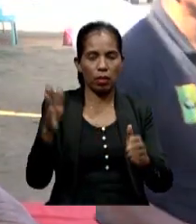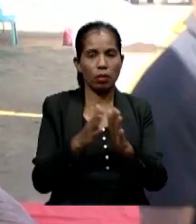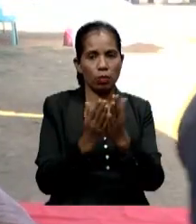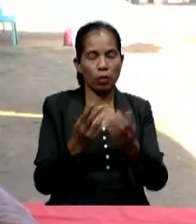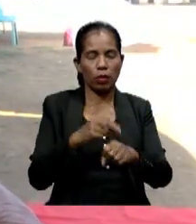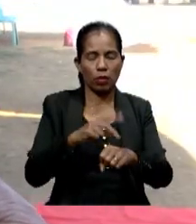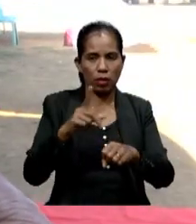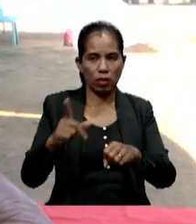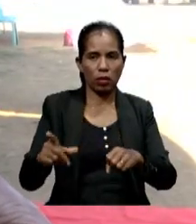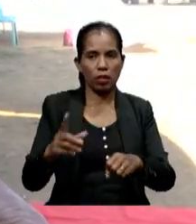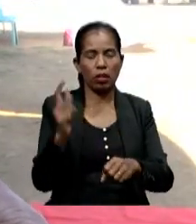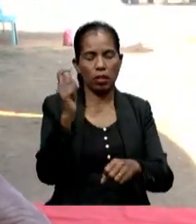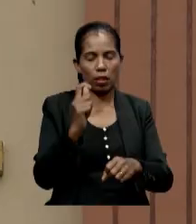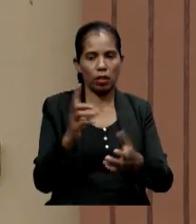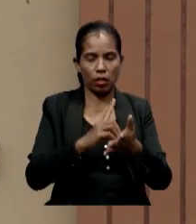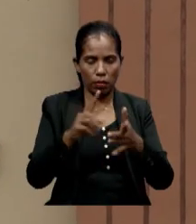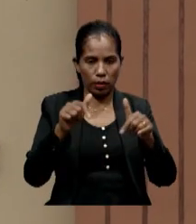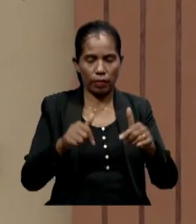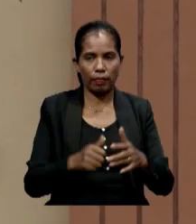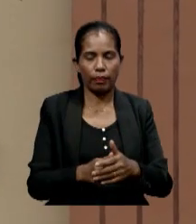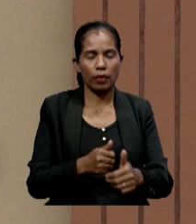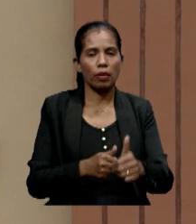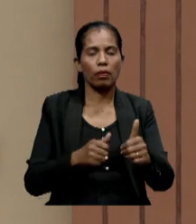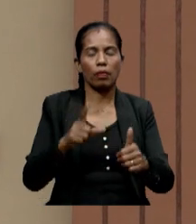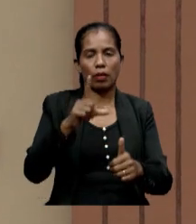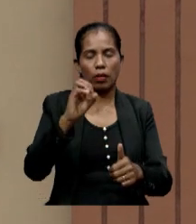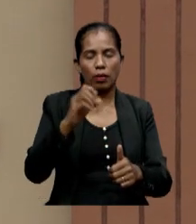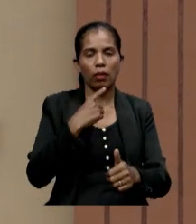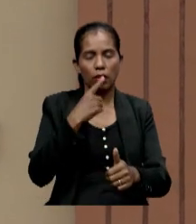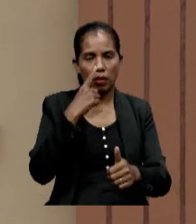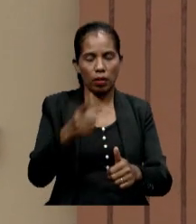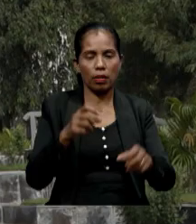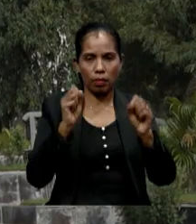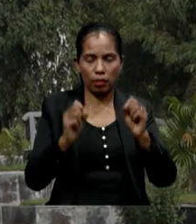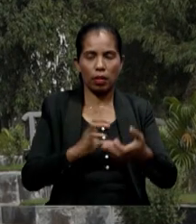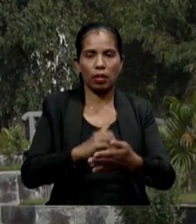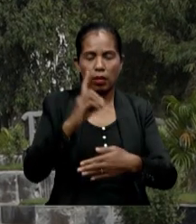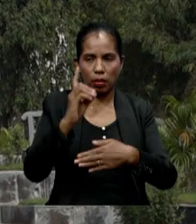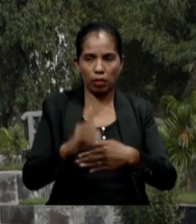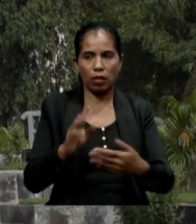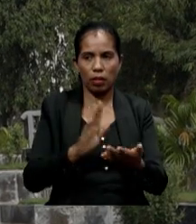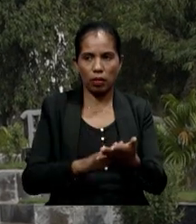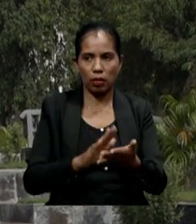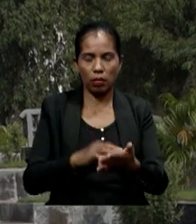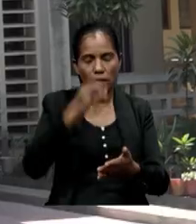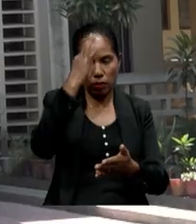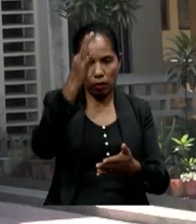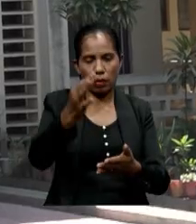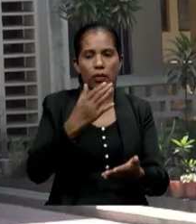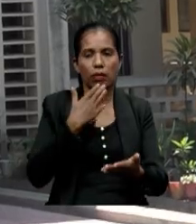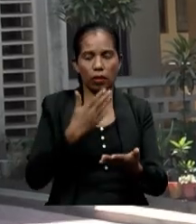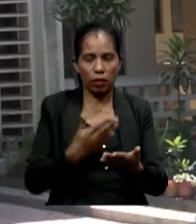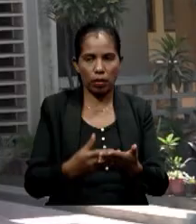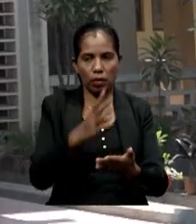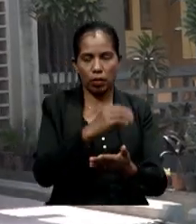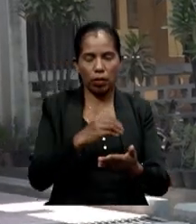e a Rudilaran terça semana. Tuir Longuinhos critica Macbel desenvolve ensino superior para o futuro IDNB dia